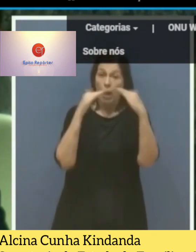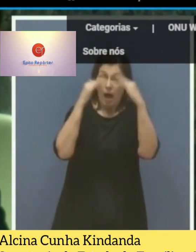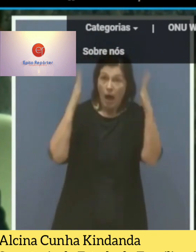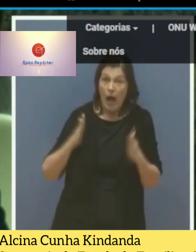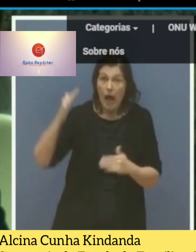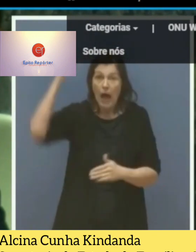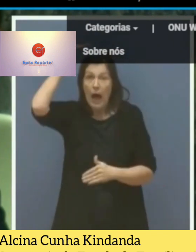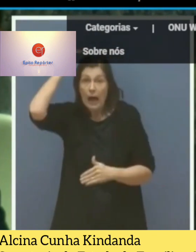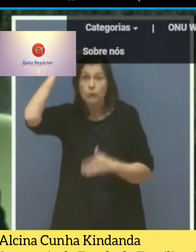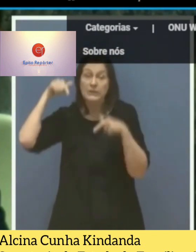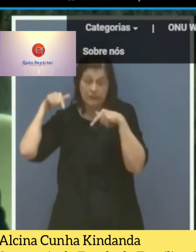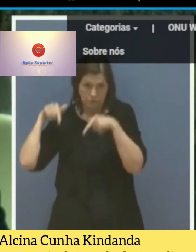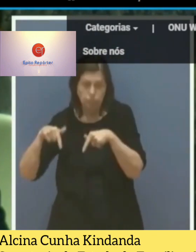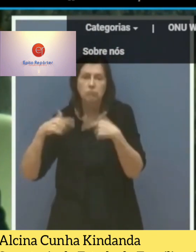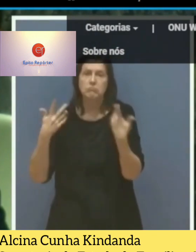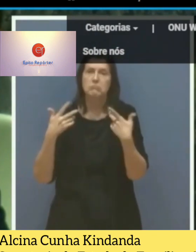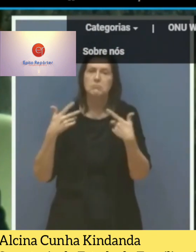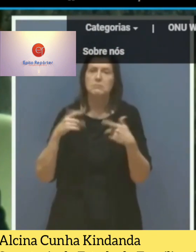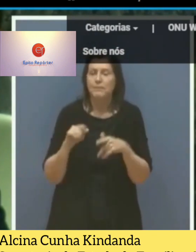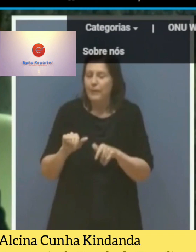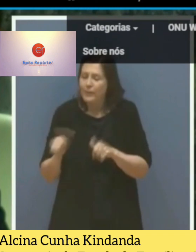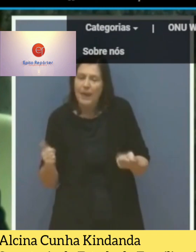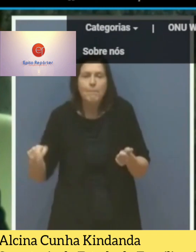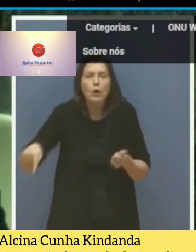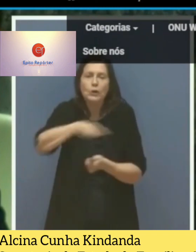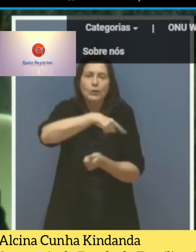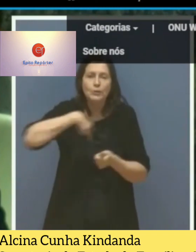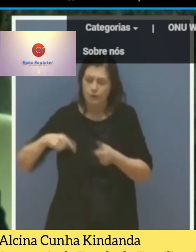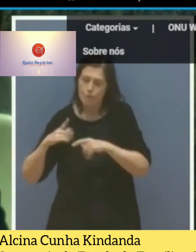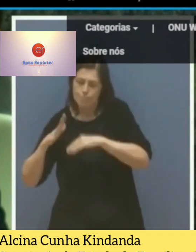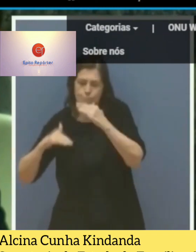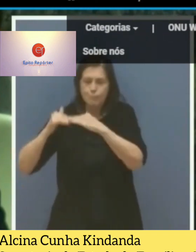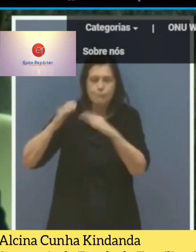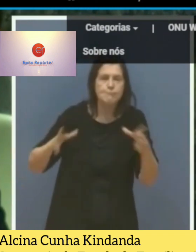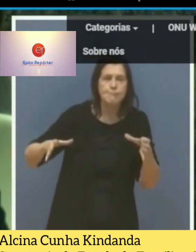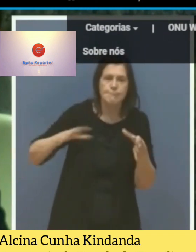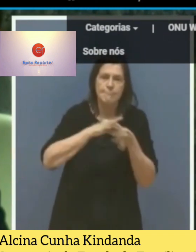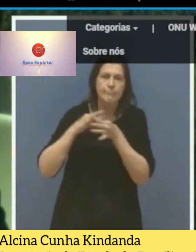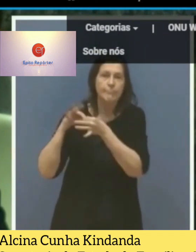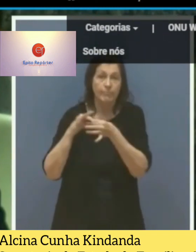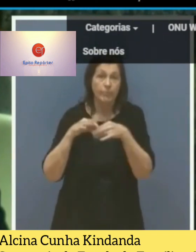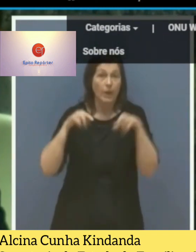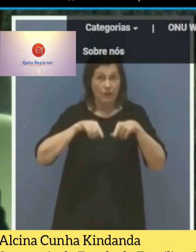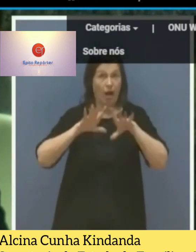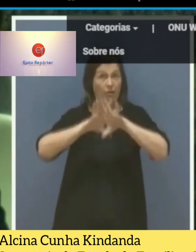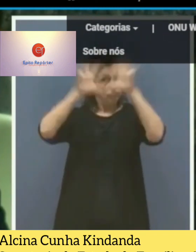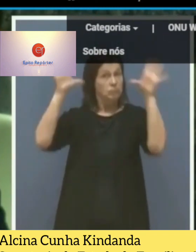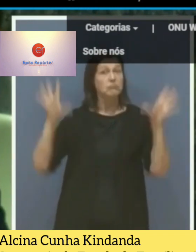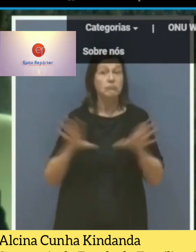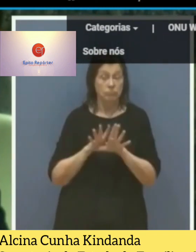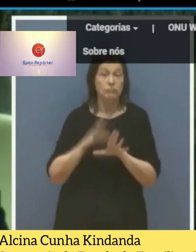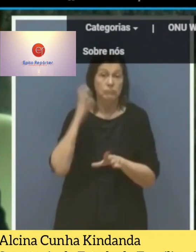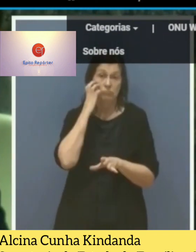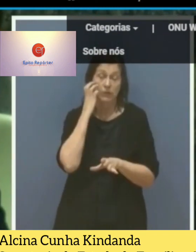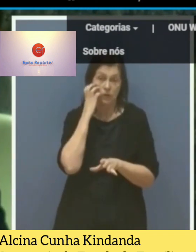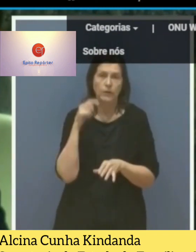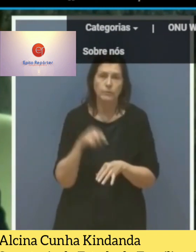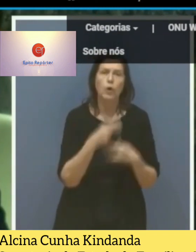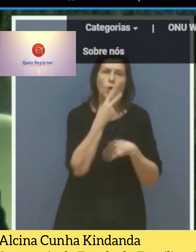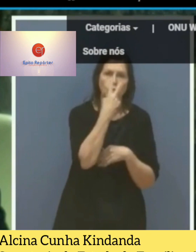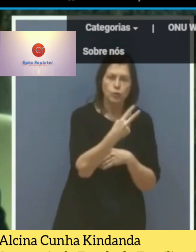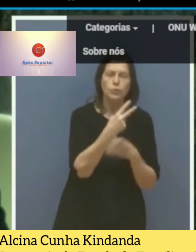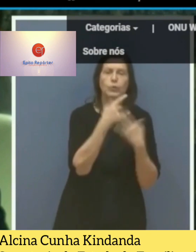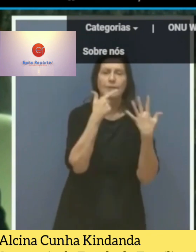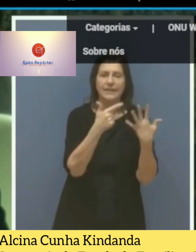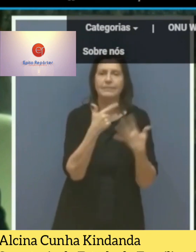construção de centralidade a nível do publicou-se o decreto presidencial número 278/20 de 26 de outubro